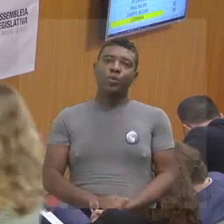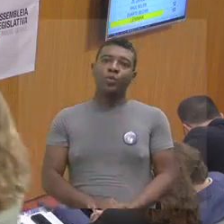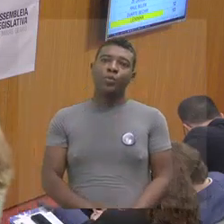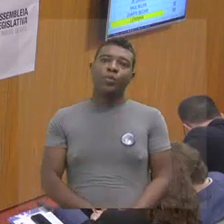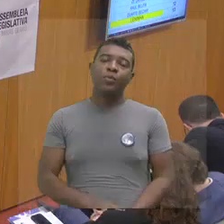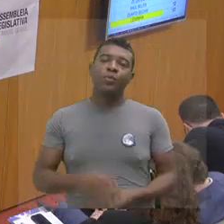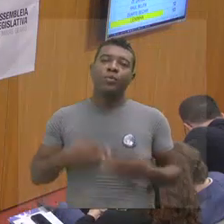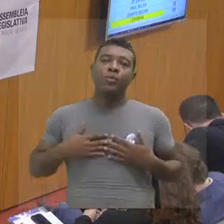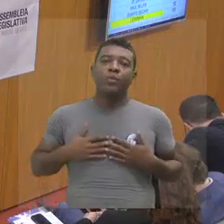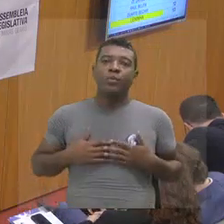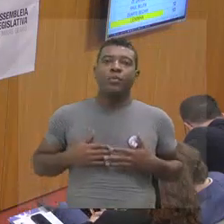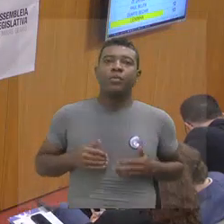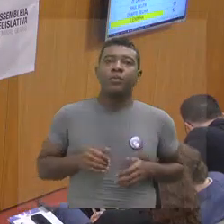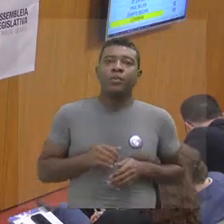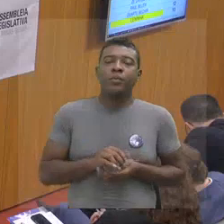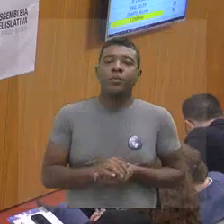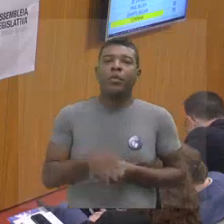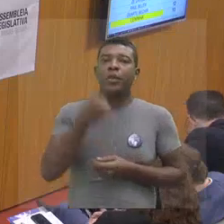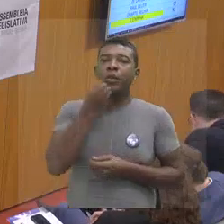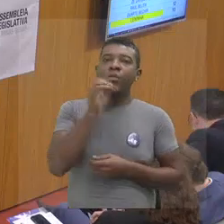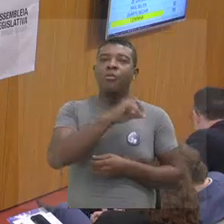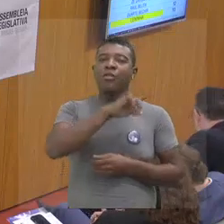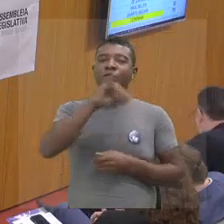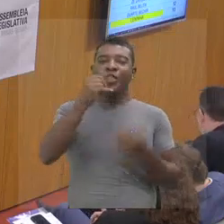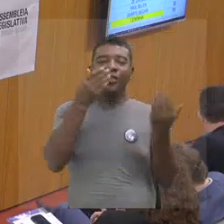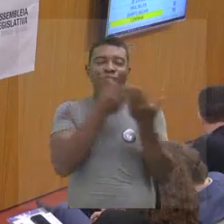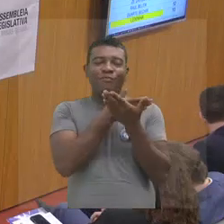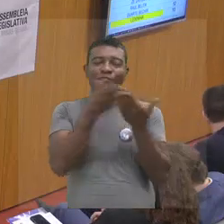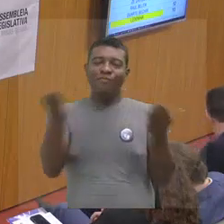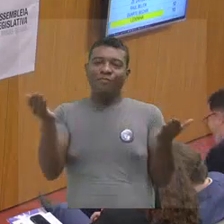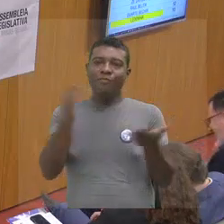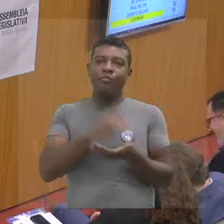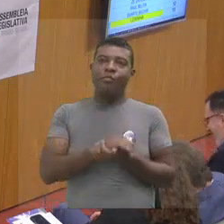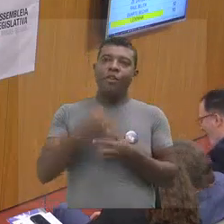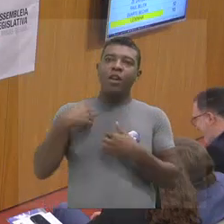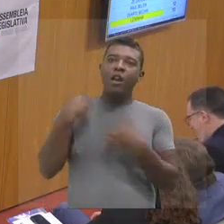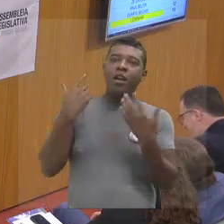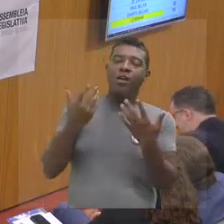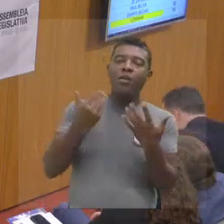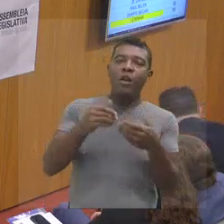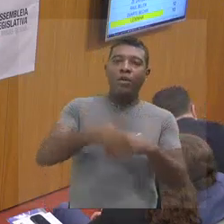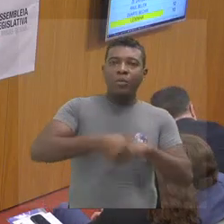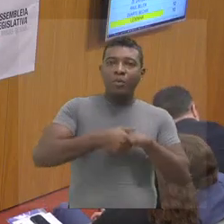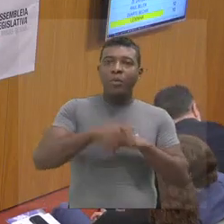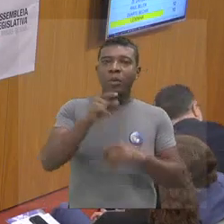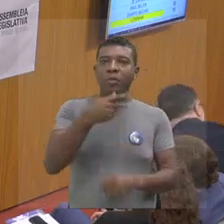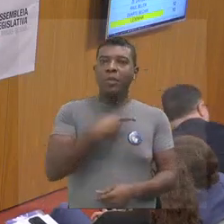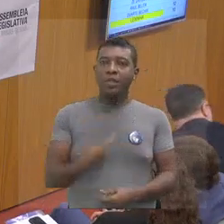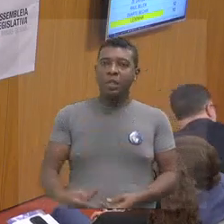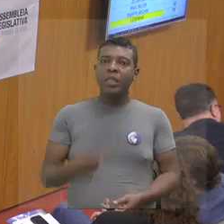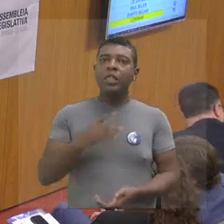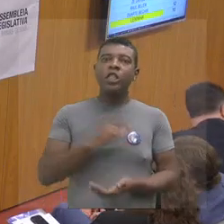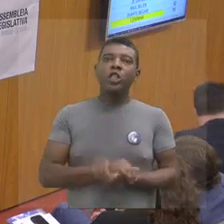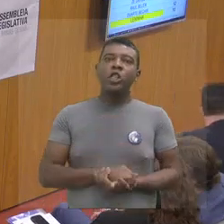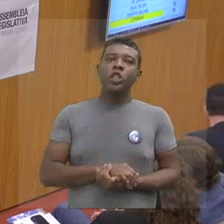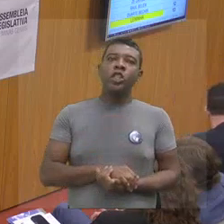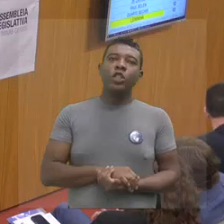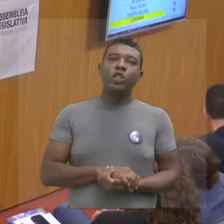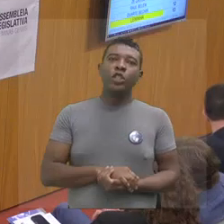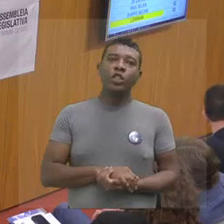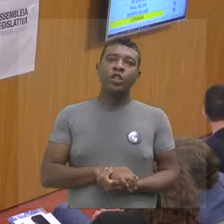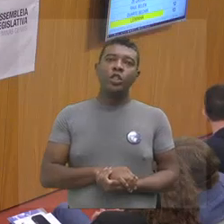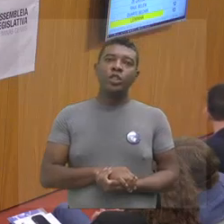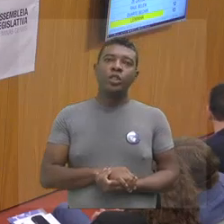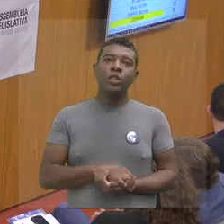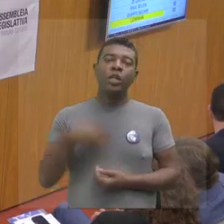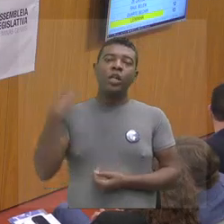Bom dia a todos quero compensar o nosso presidente da Comissão de Meio